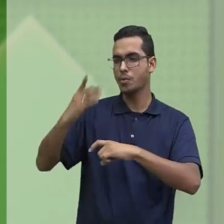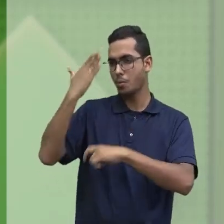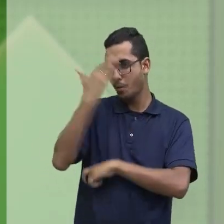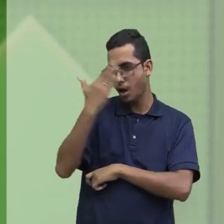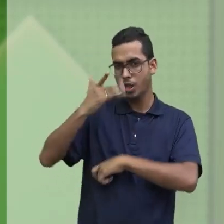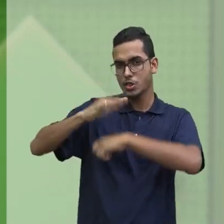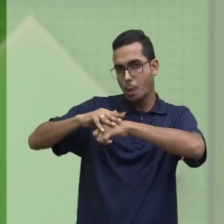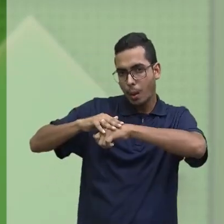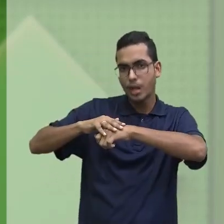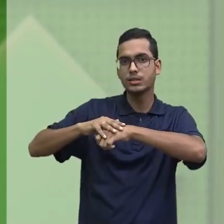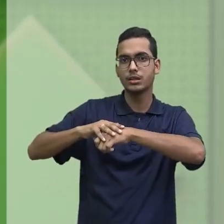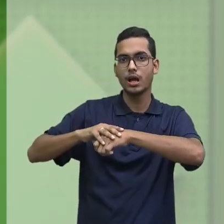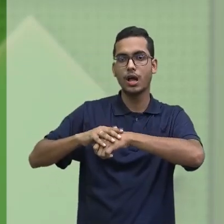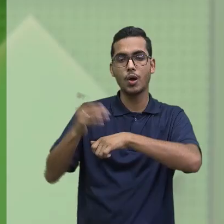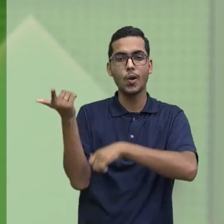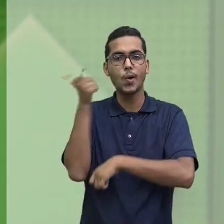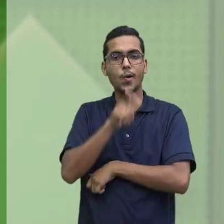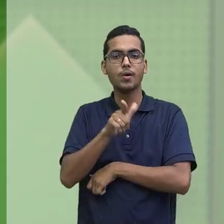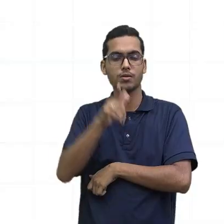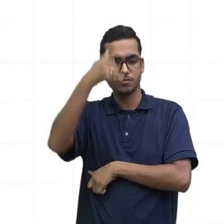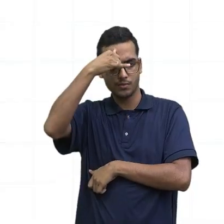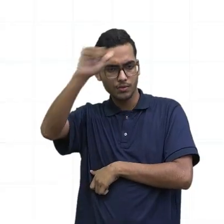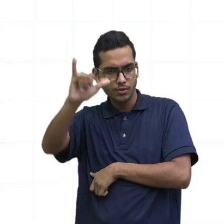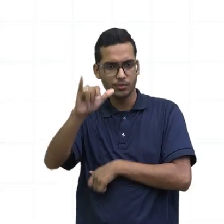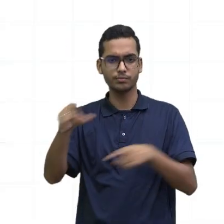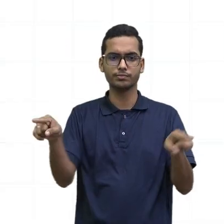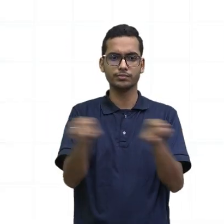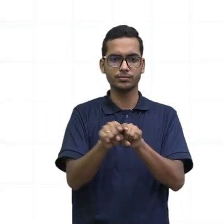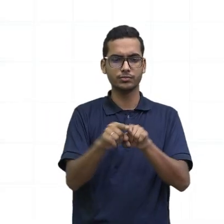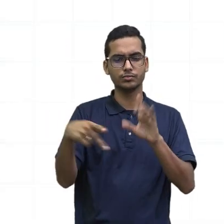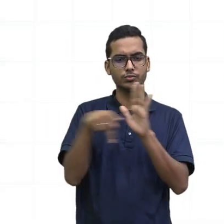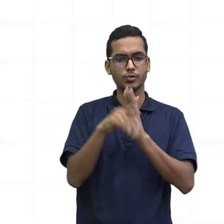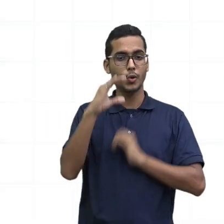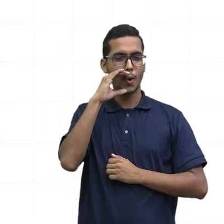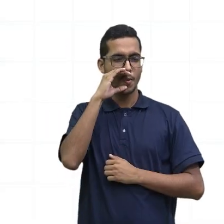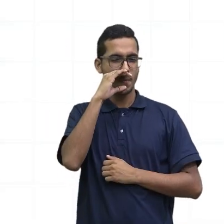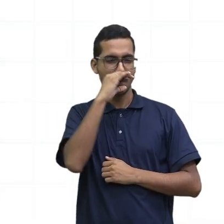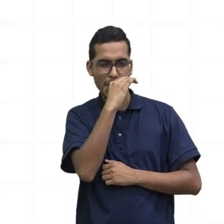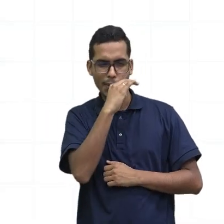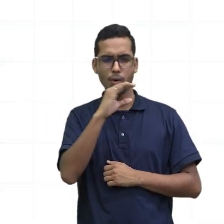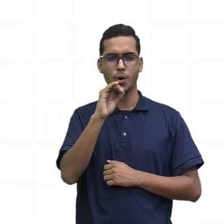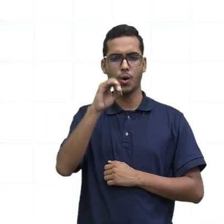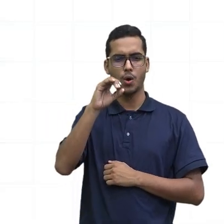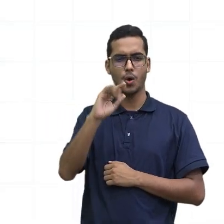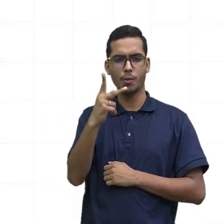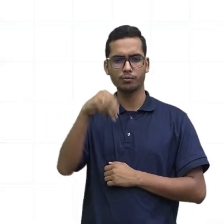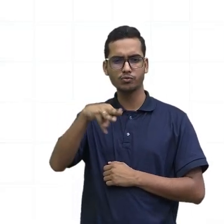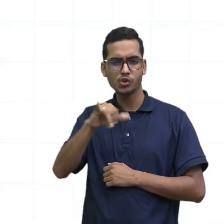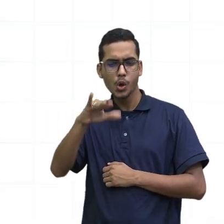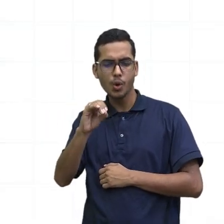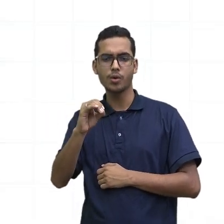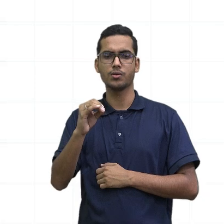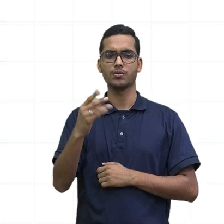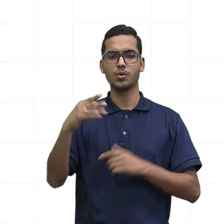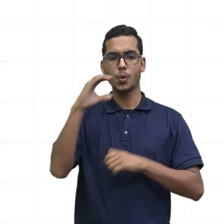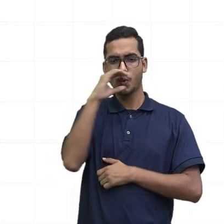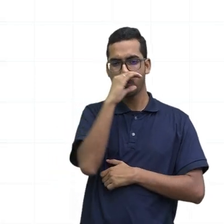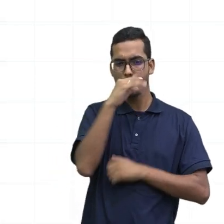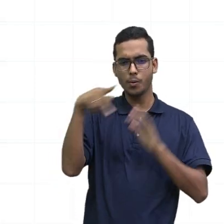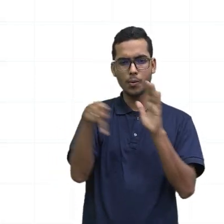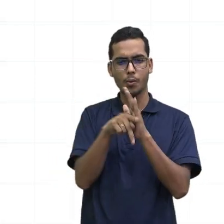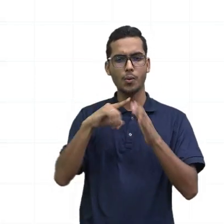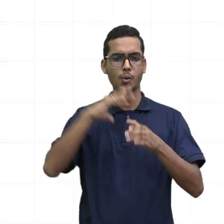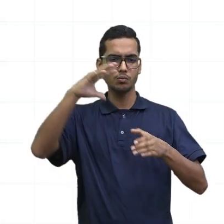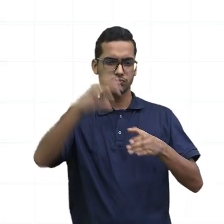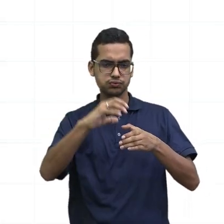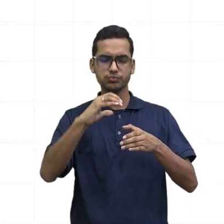de tratamento, né? Que é o aquecimento ômico. Então, esse aquecimento ômico, a principal aplicação